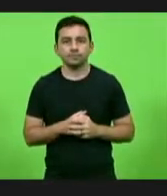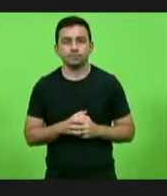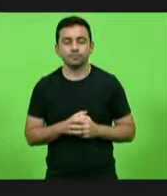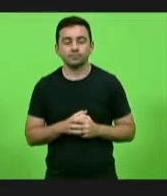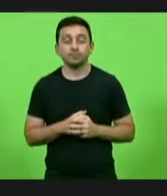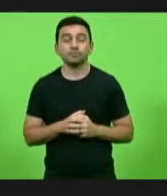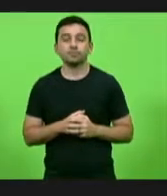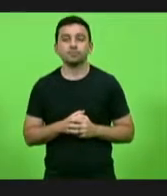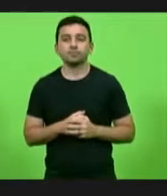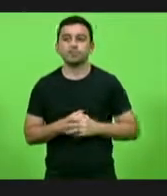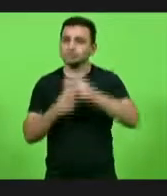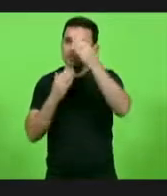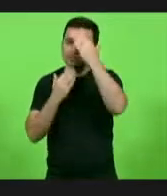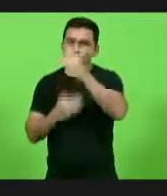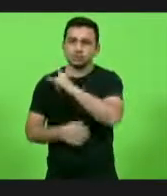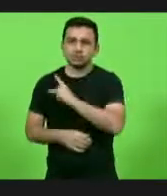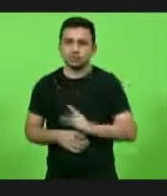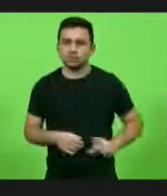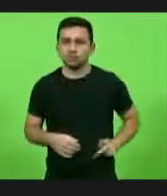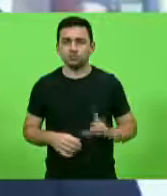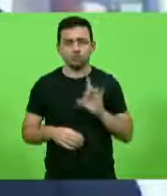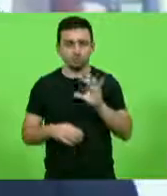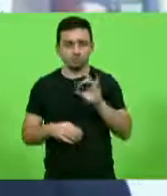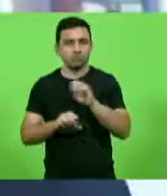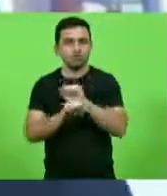Agora sim. Obrigado, presidente.